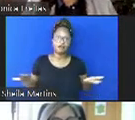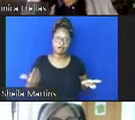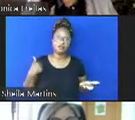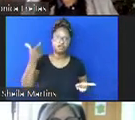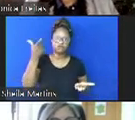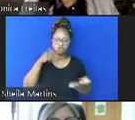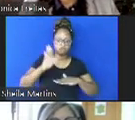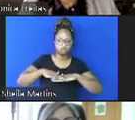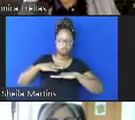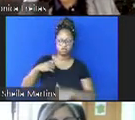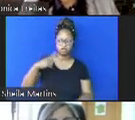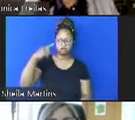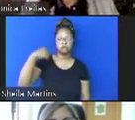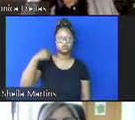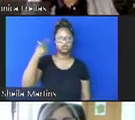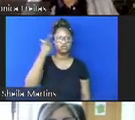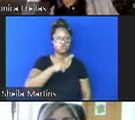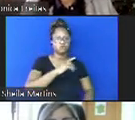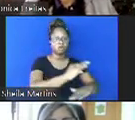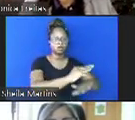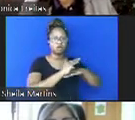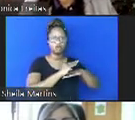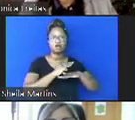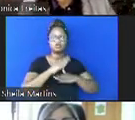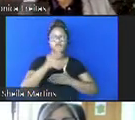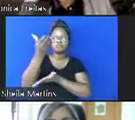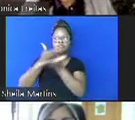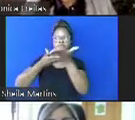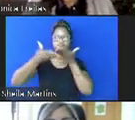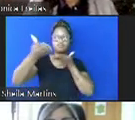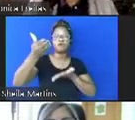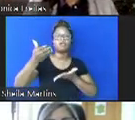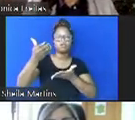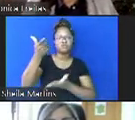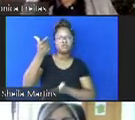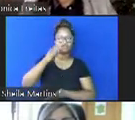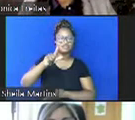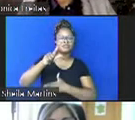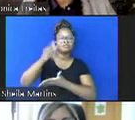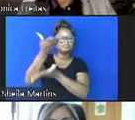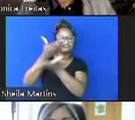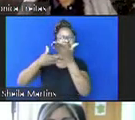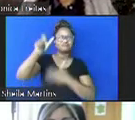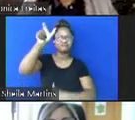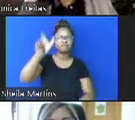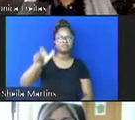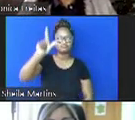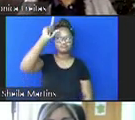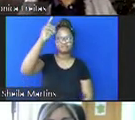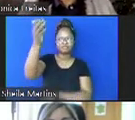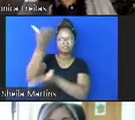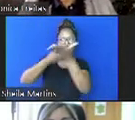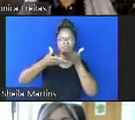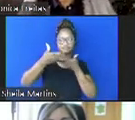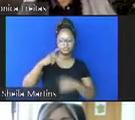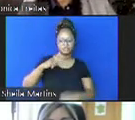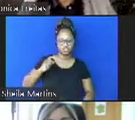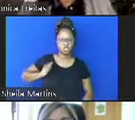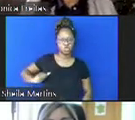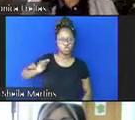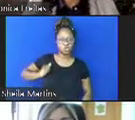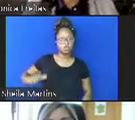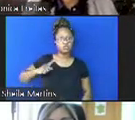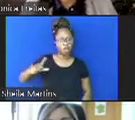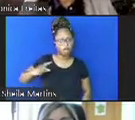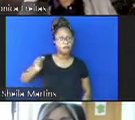elegível a receber um alemão através de uma bolsa da Fundação Alexander von Humboldt. Então, existe também bolsas para acadêmicos